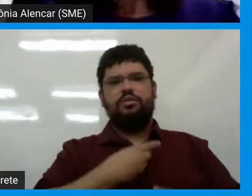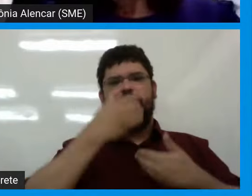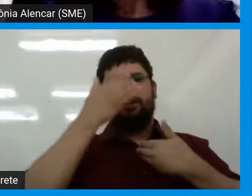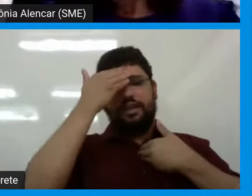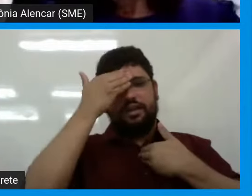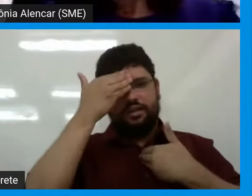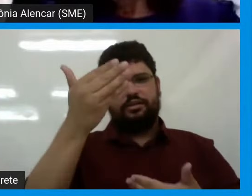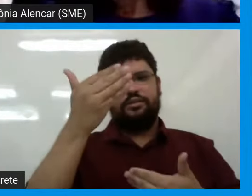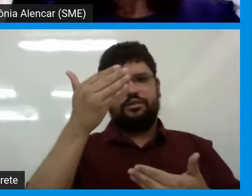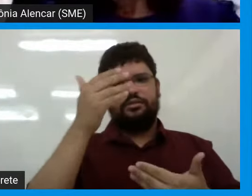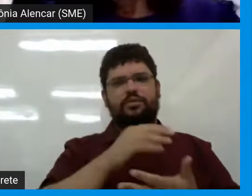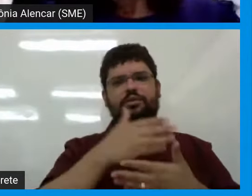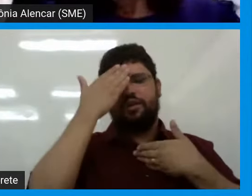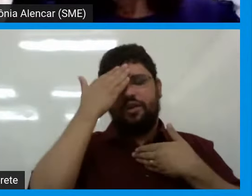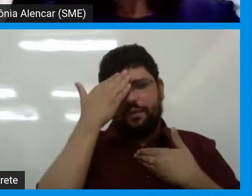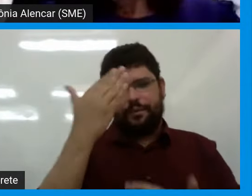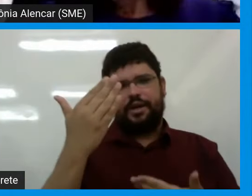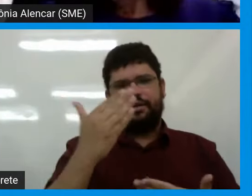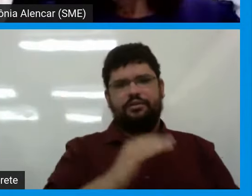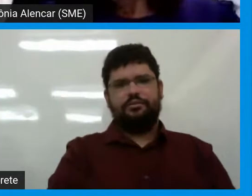bem. Muito obrigada.